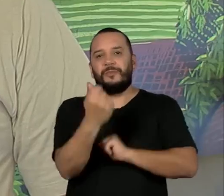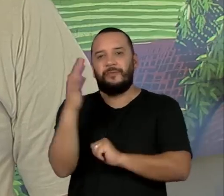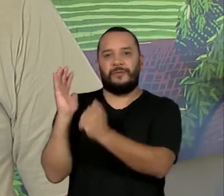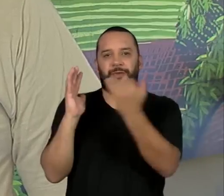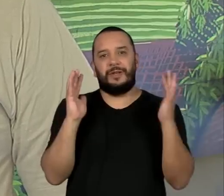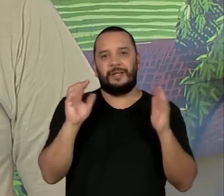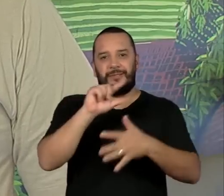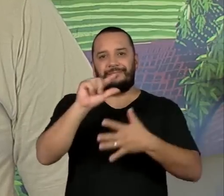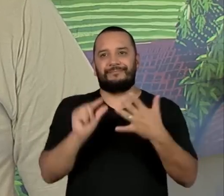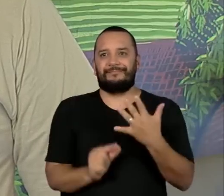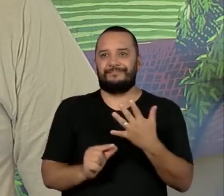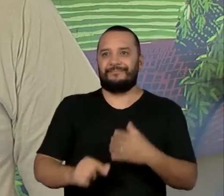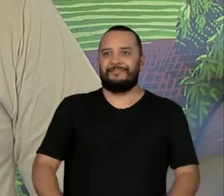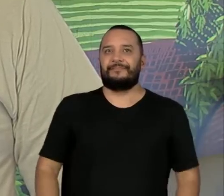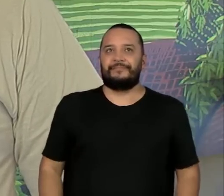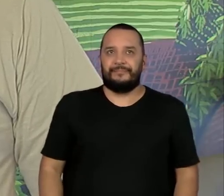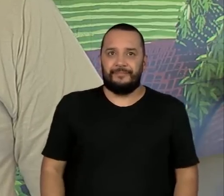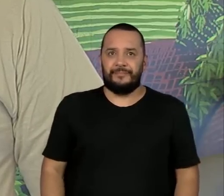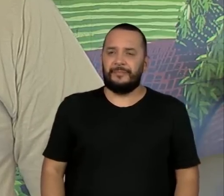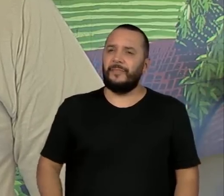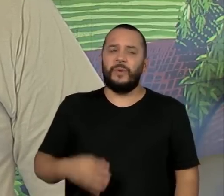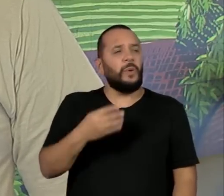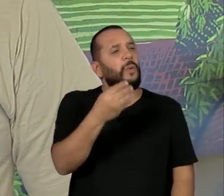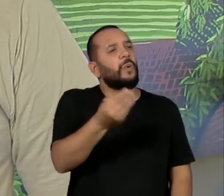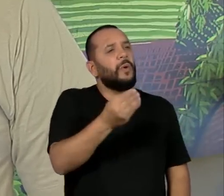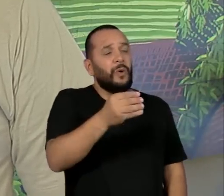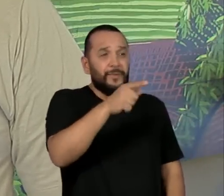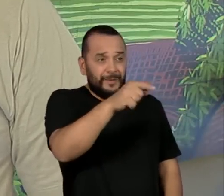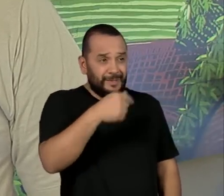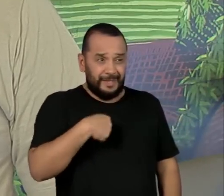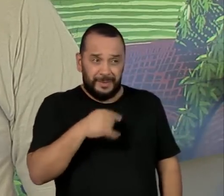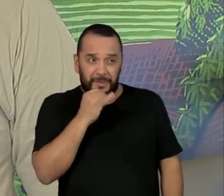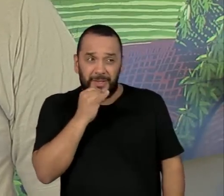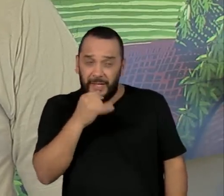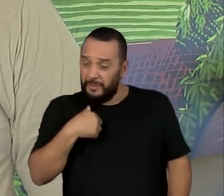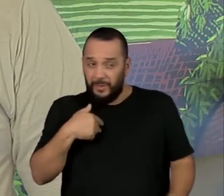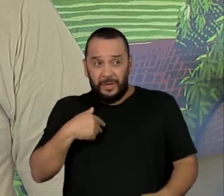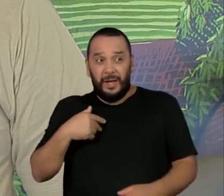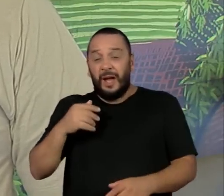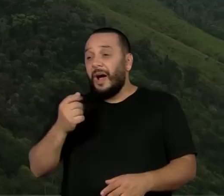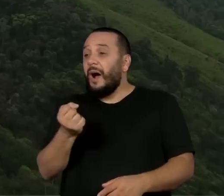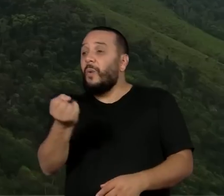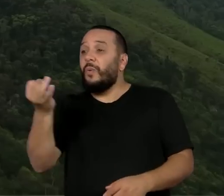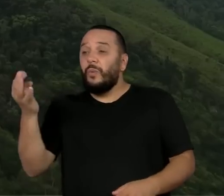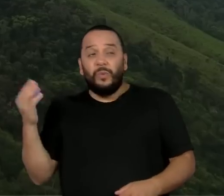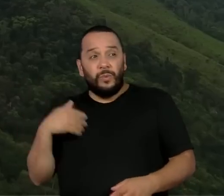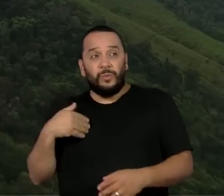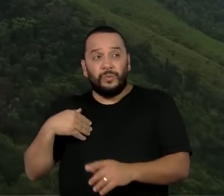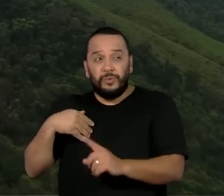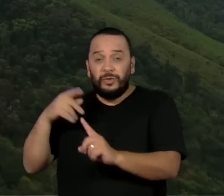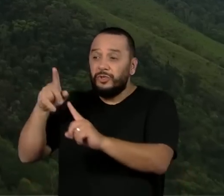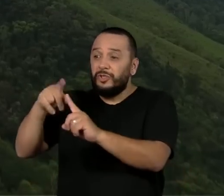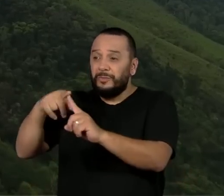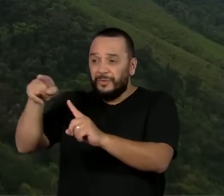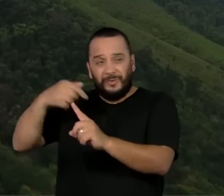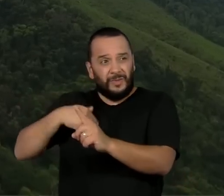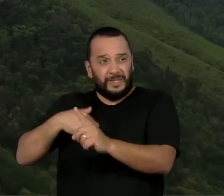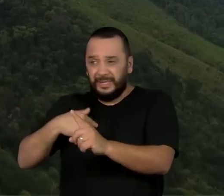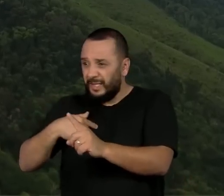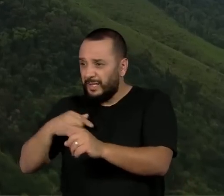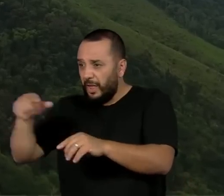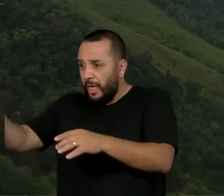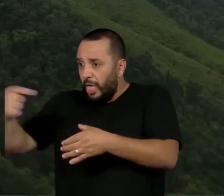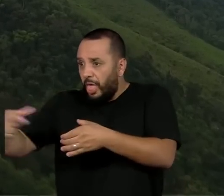Como é que vocês fazem para garantir que vocês não estão esgotando uma determinada espécie ao coletar sementes dela? Um